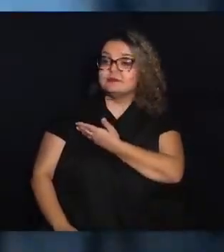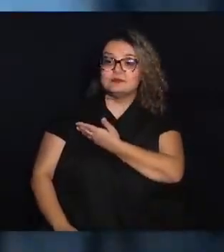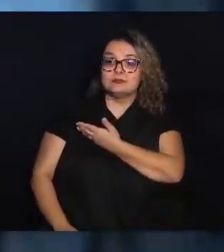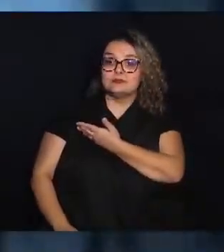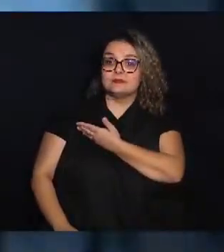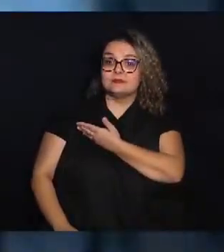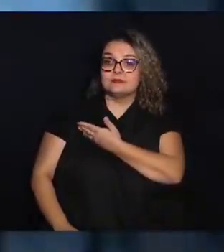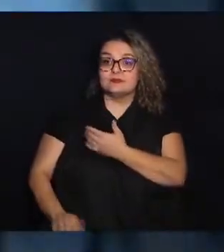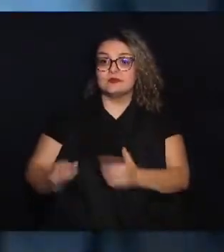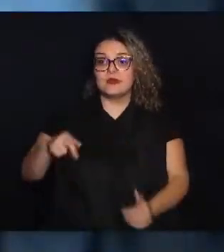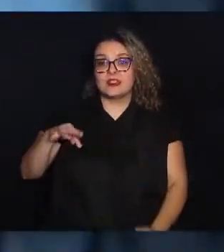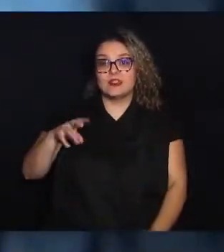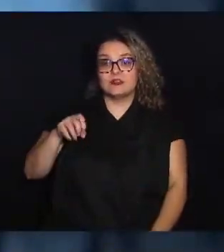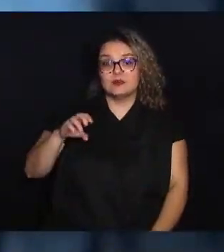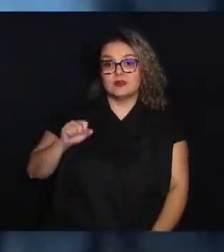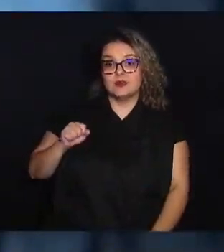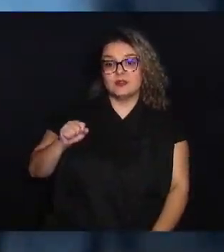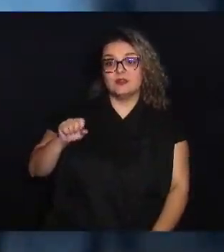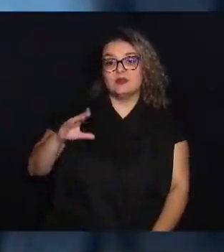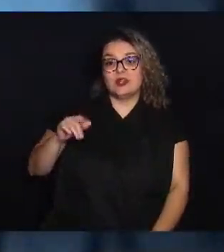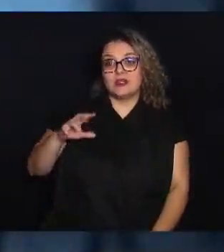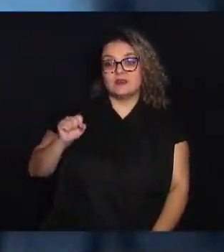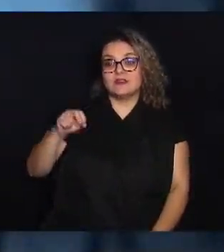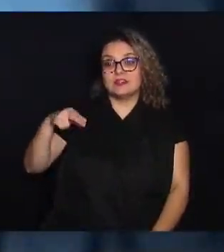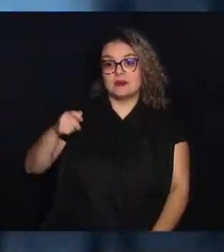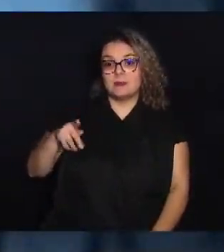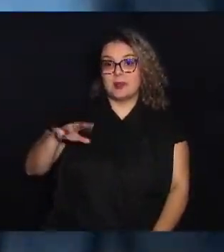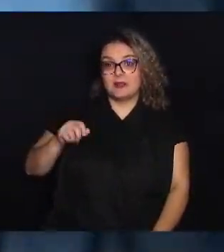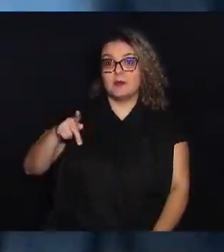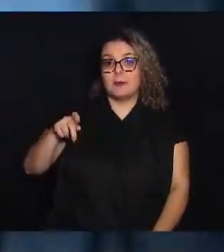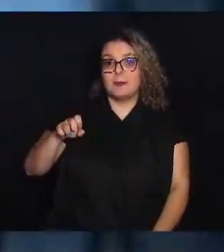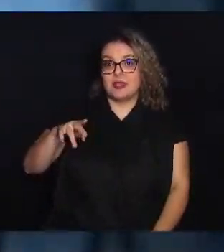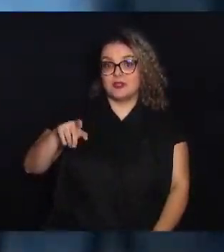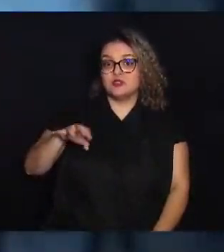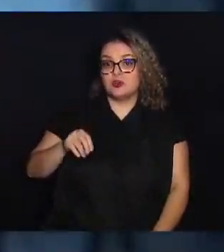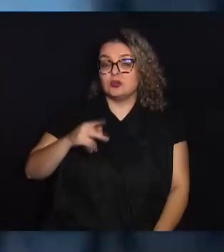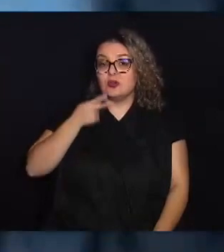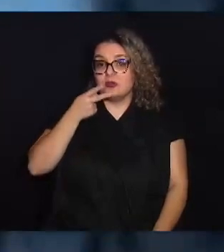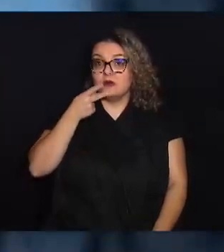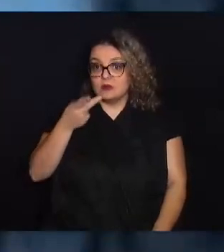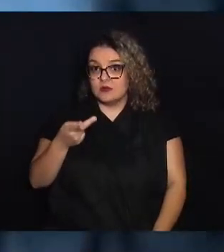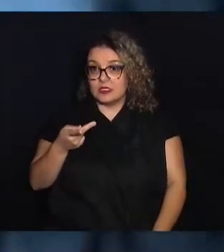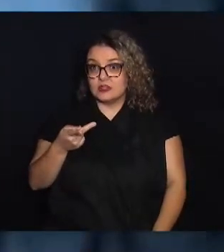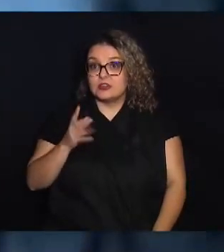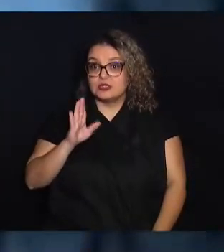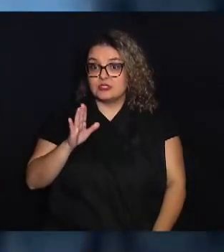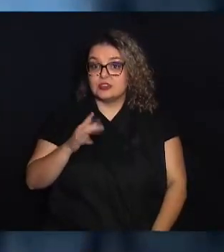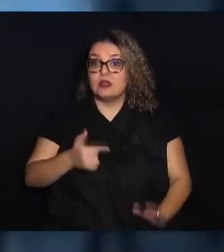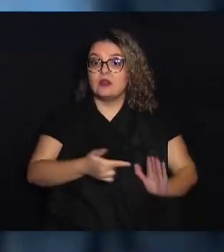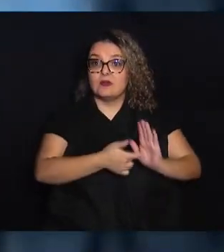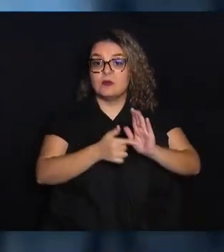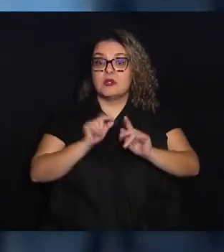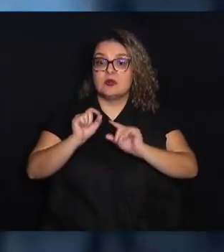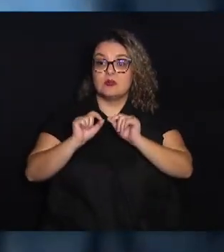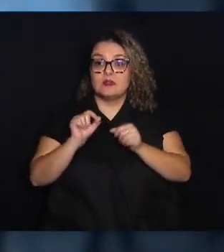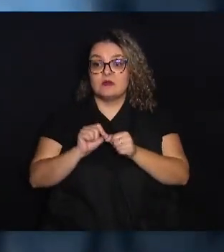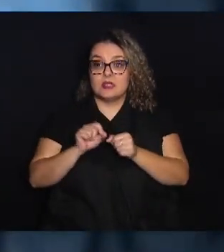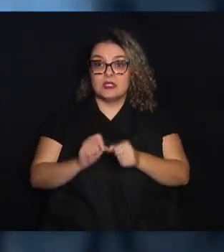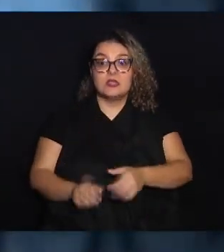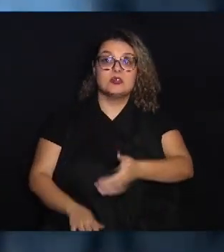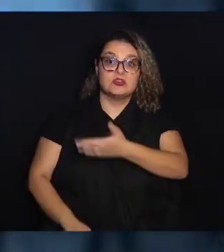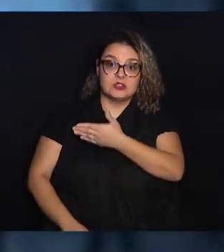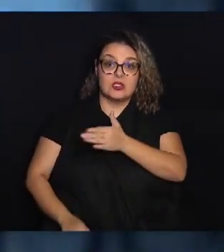Antônio Carlos Sampaio Peixoto. Eu vou te contar quem era esse homem aqui, daqui a pouco eu vou te mostrar o que ele fez. Esse cara montou